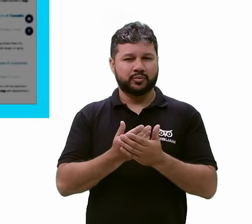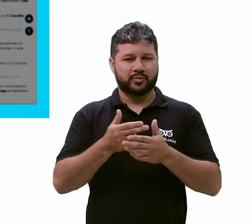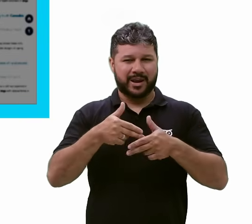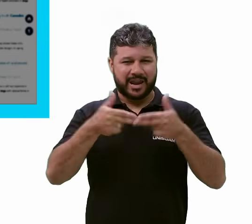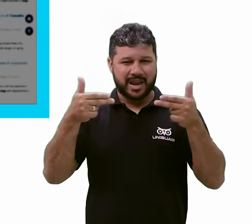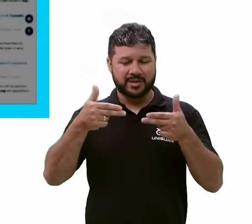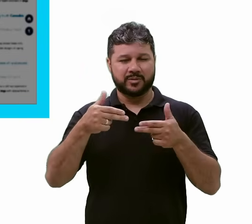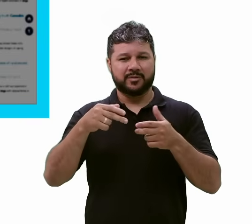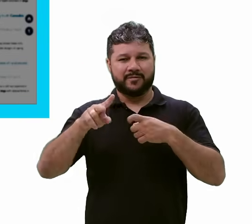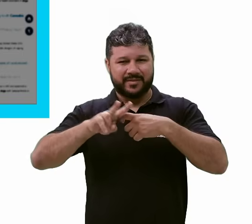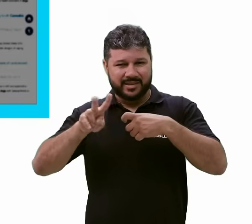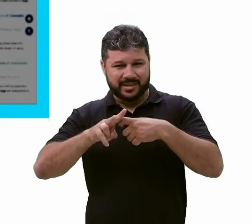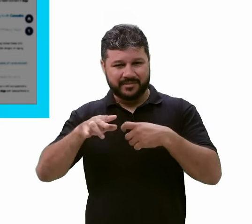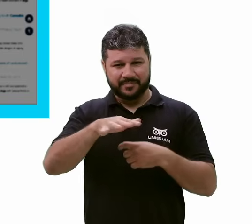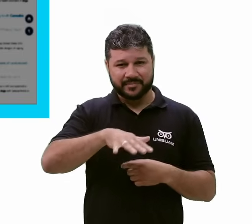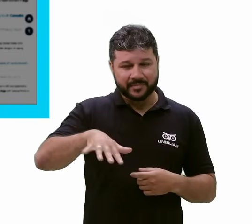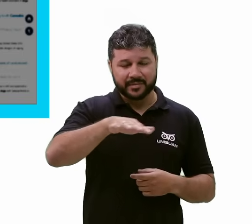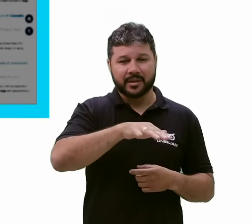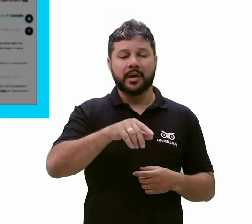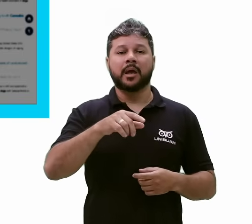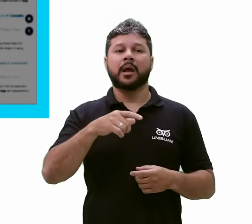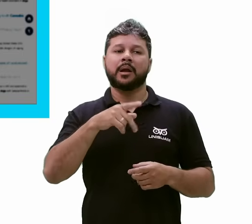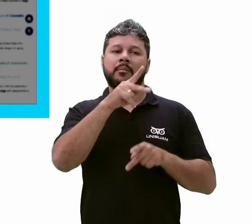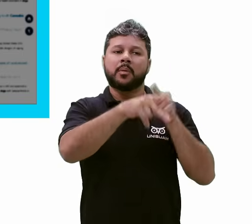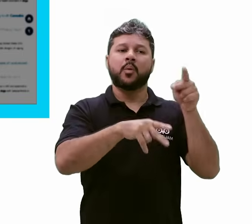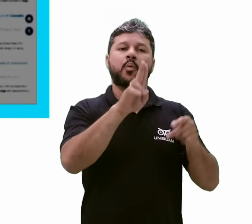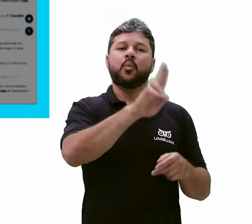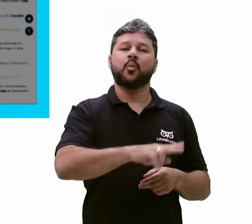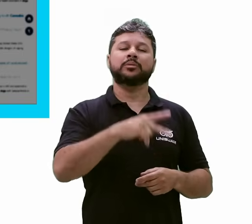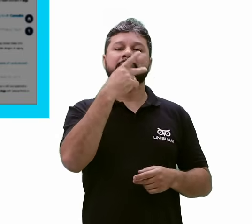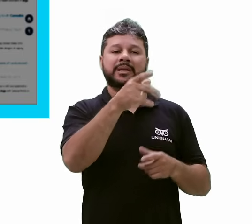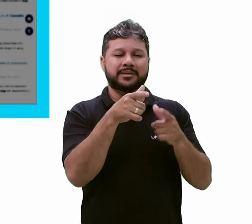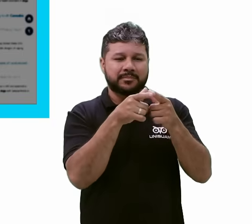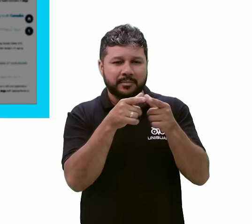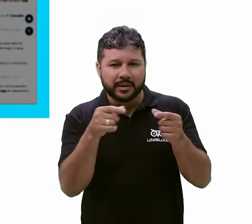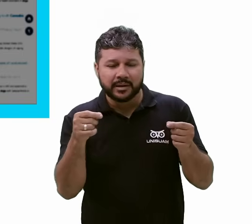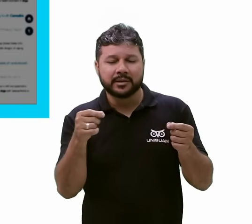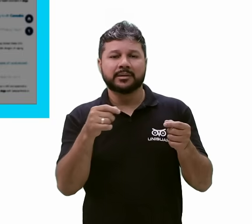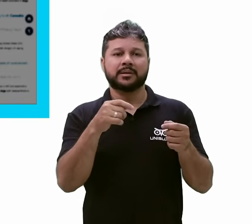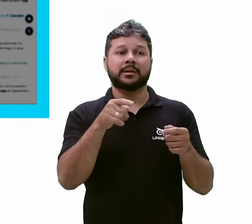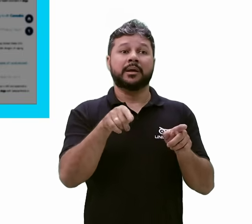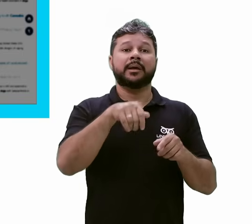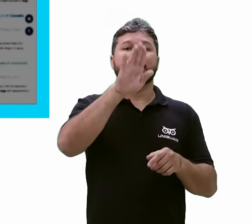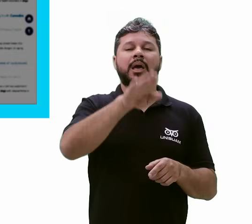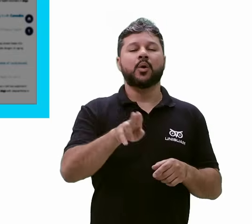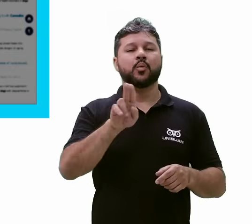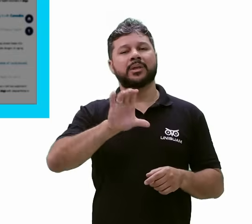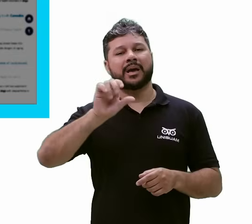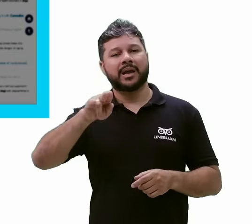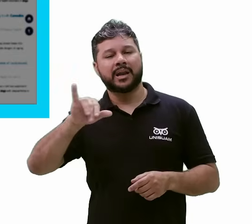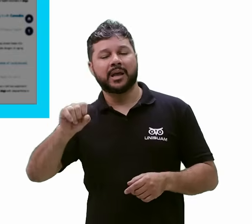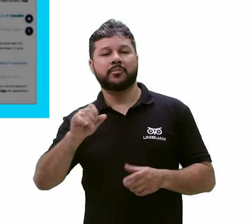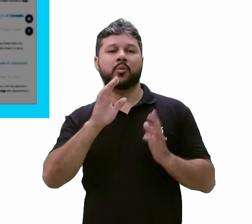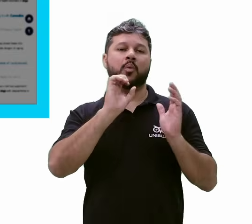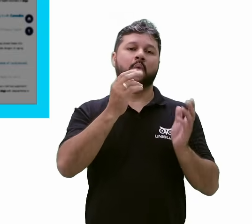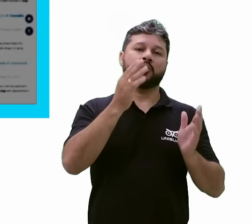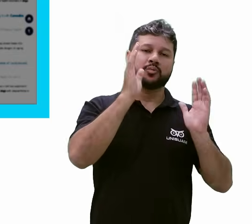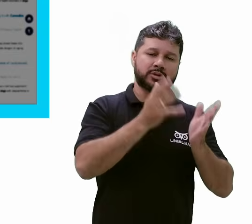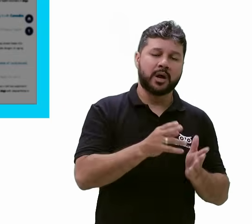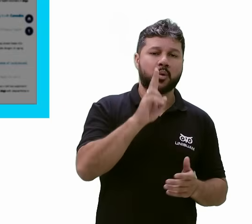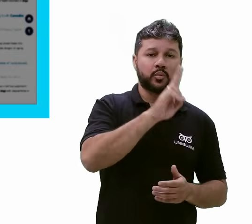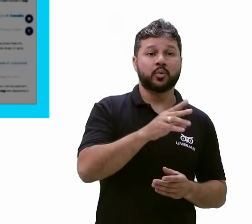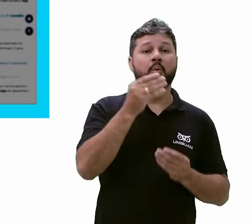etnoveterinários contam como essas populações usam determinadas plantas e quem usa cannabis ou já